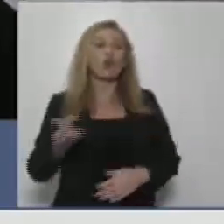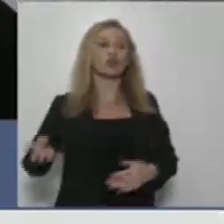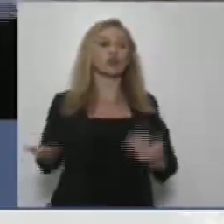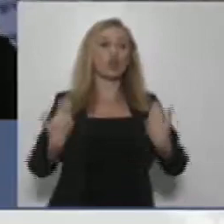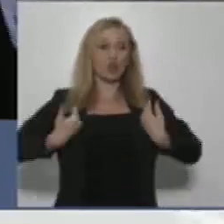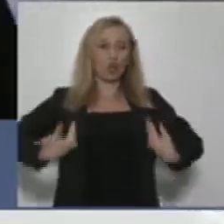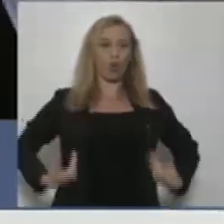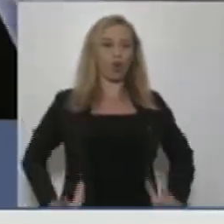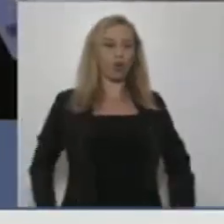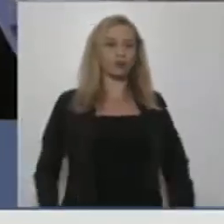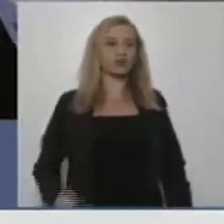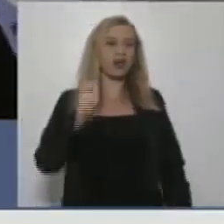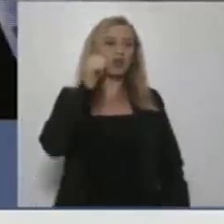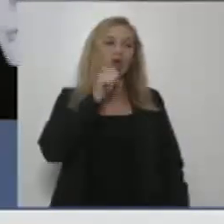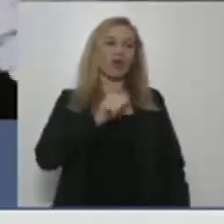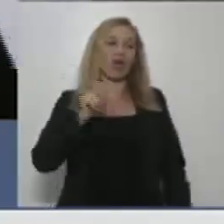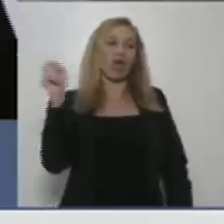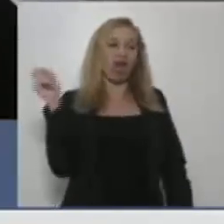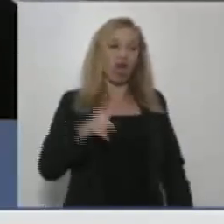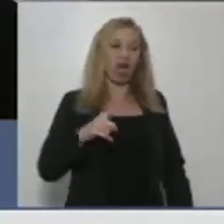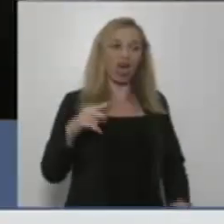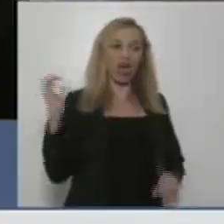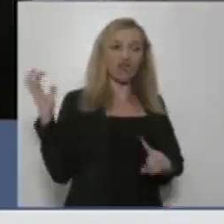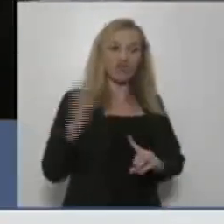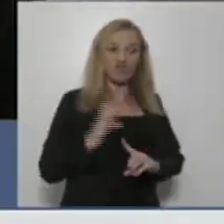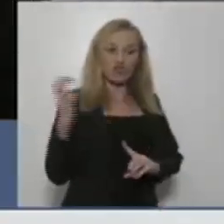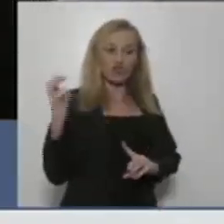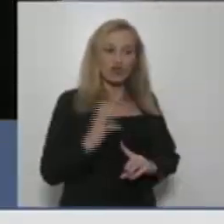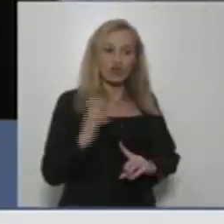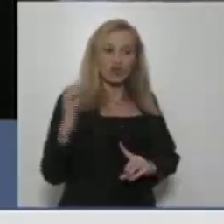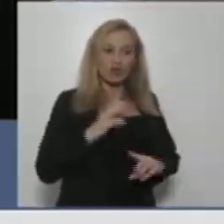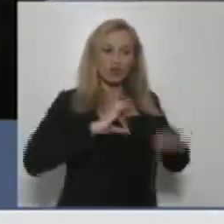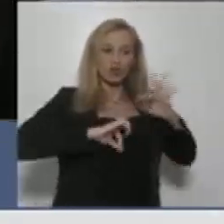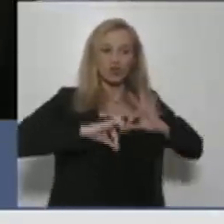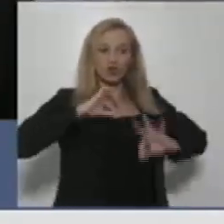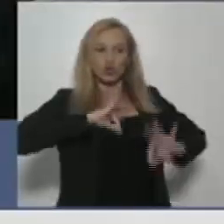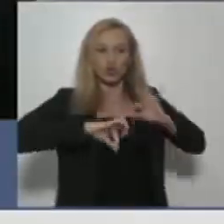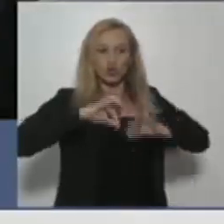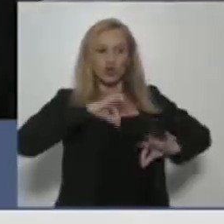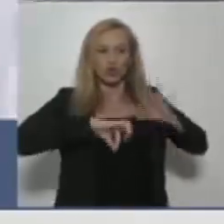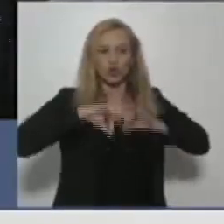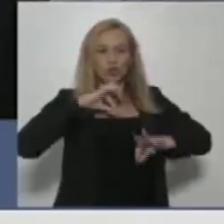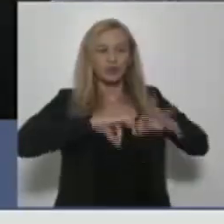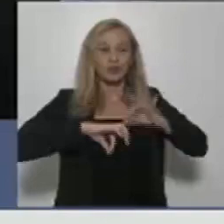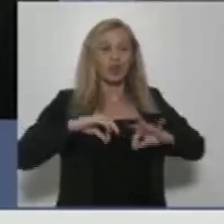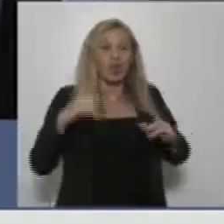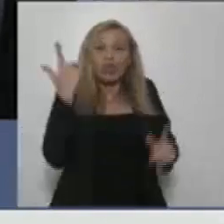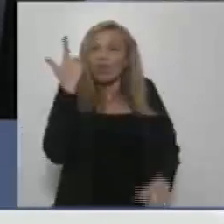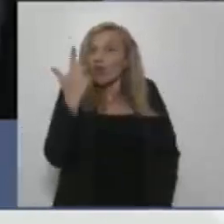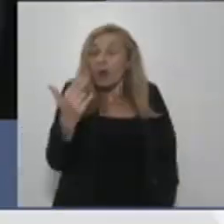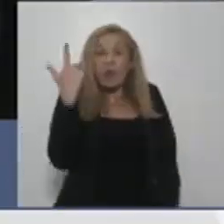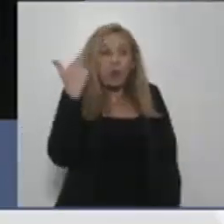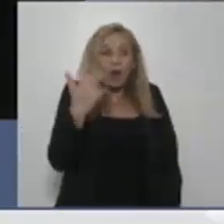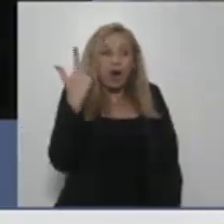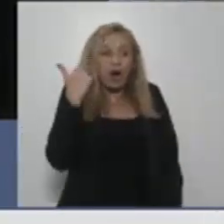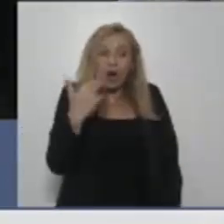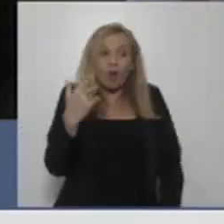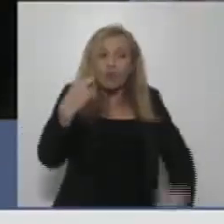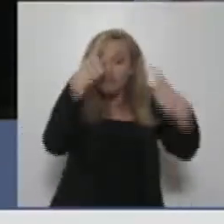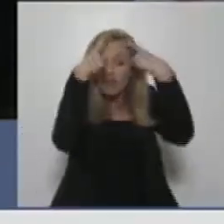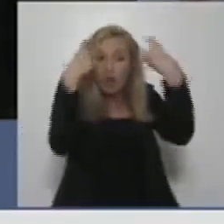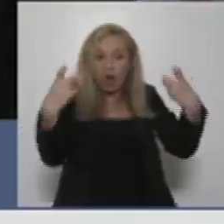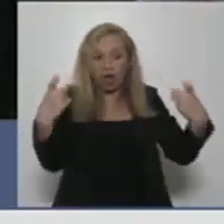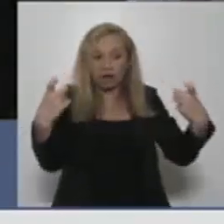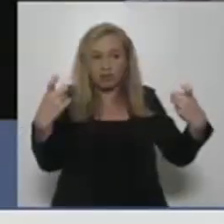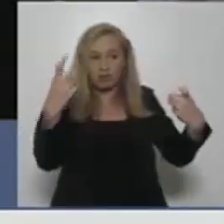mulher, ele é extremamente objetificado e alvo de uma naturalização da violência,